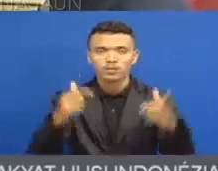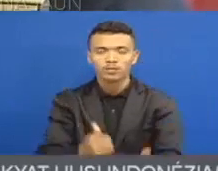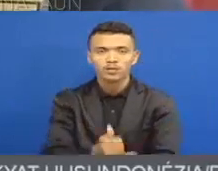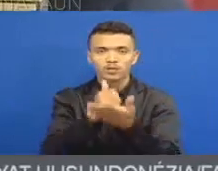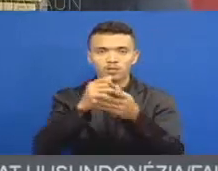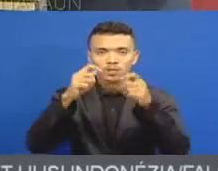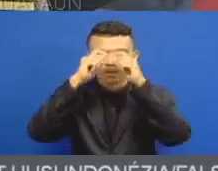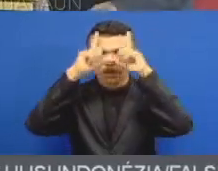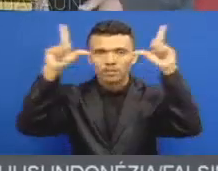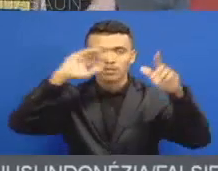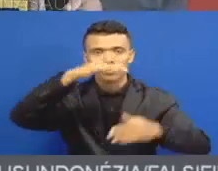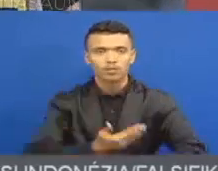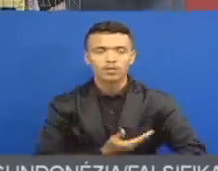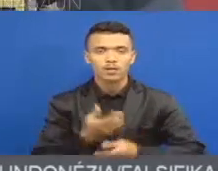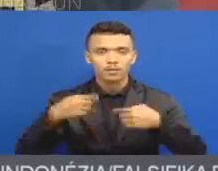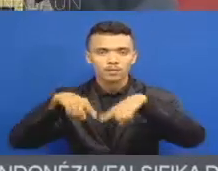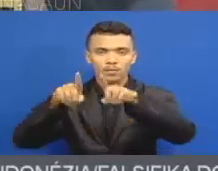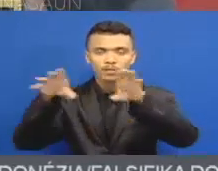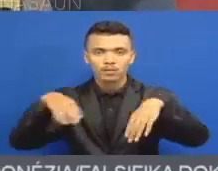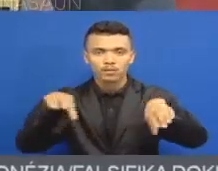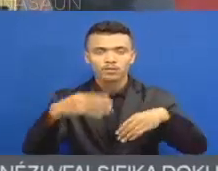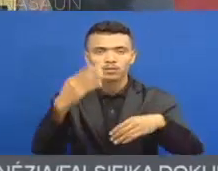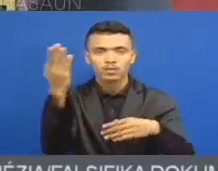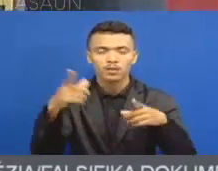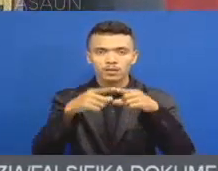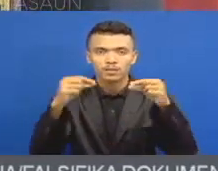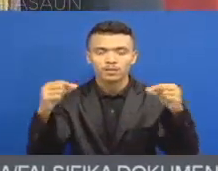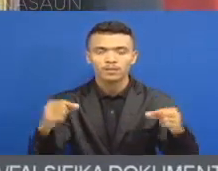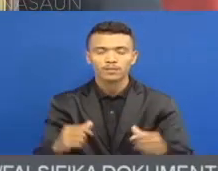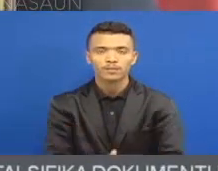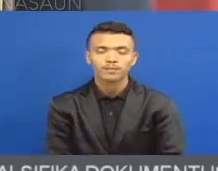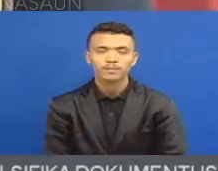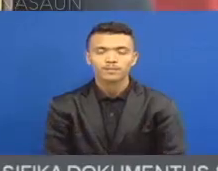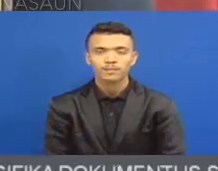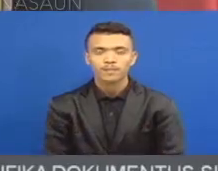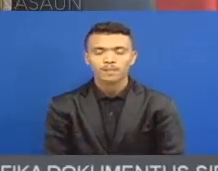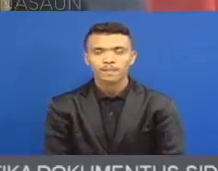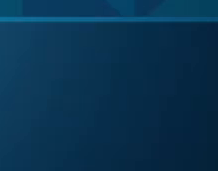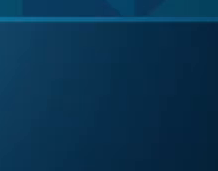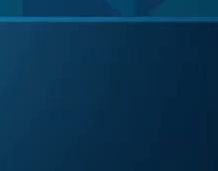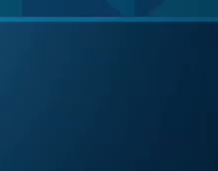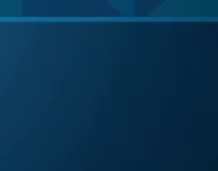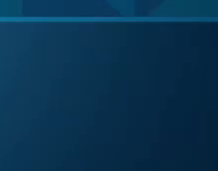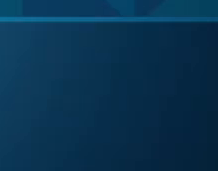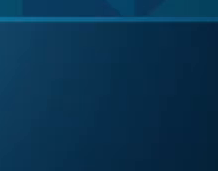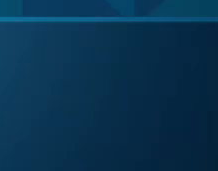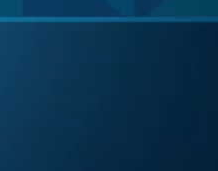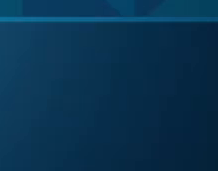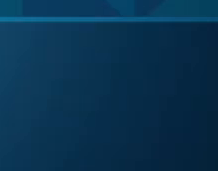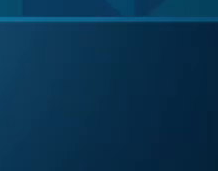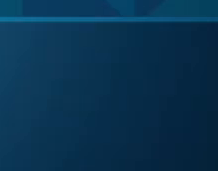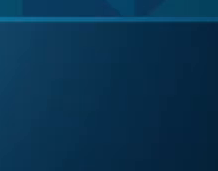facilita Timor-Leste para serviço e a Japão. Manuel Guzmão, Domingos de Deus, para RTTL. Atu